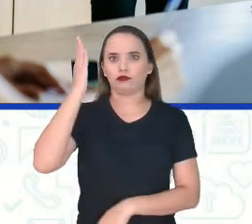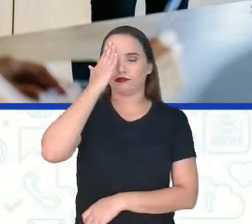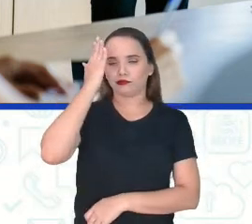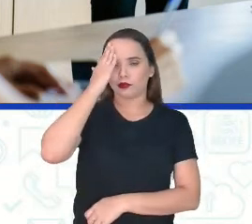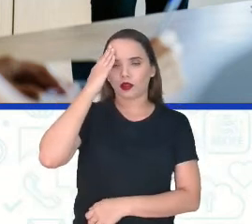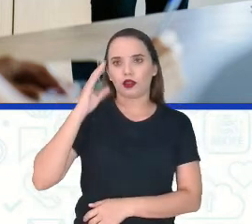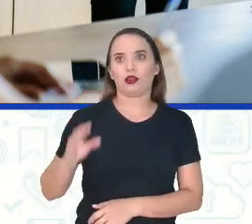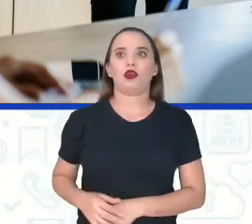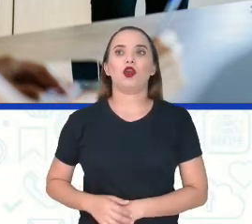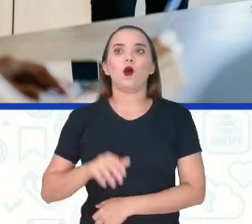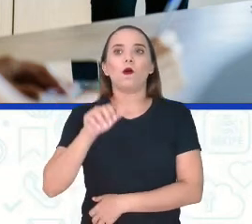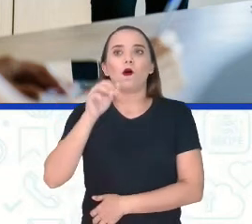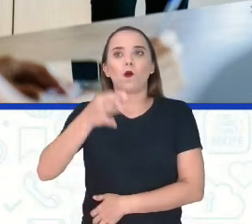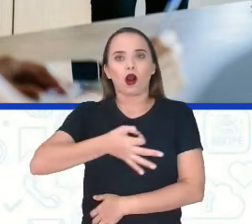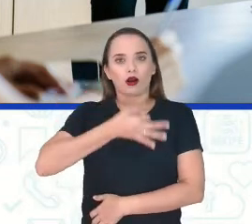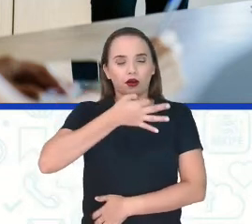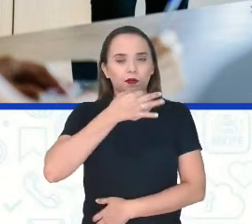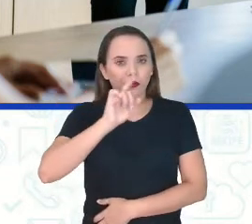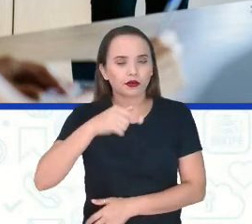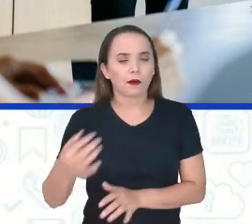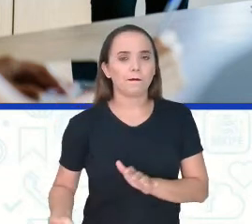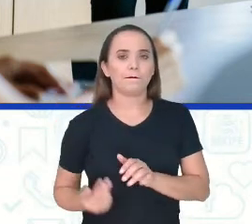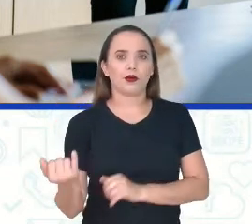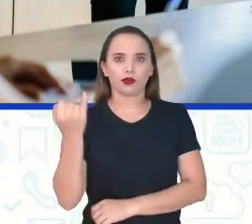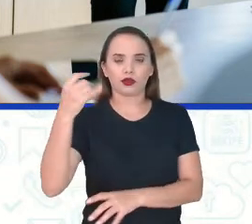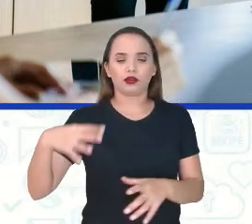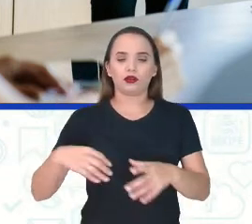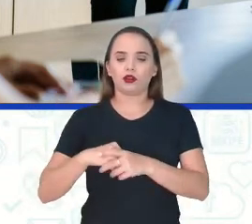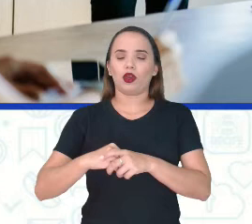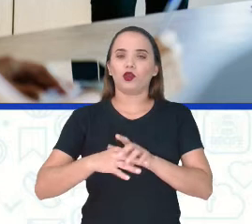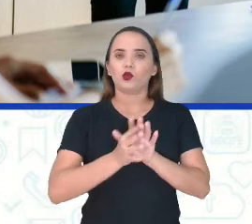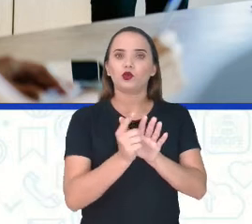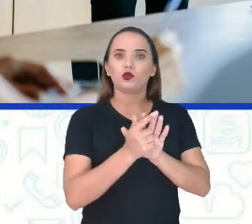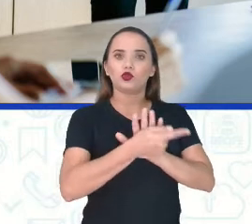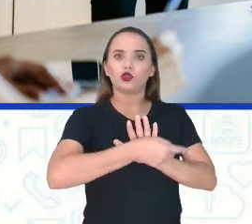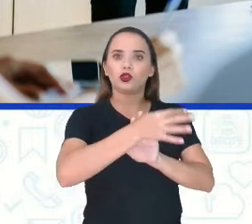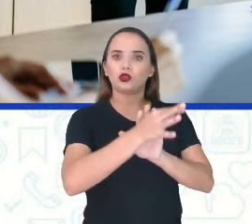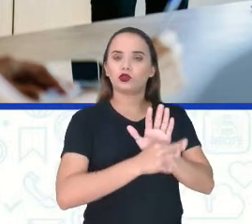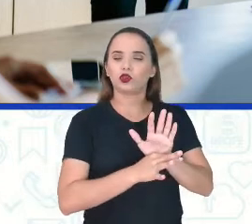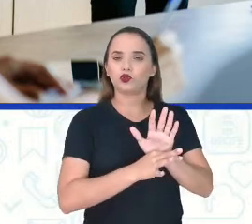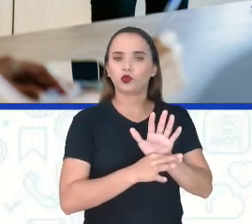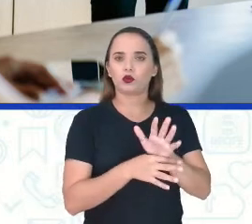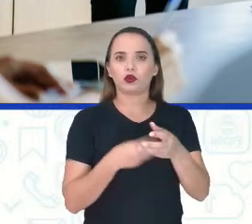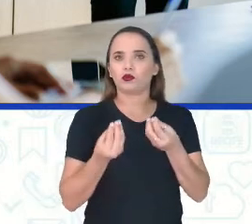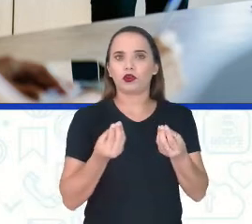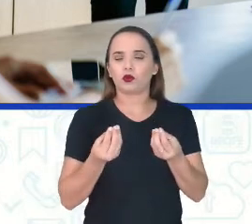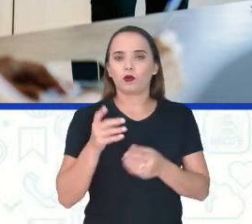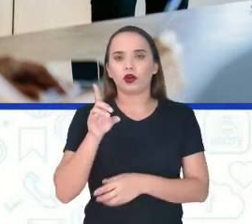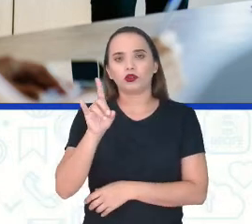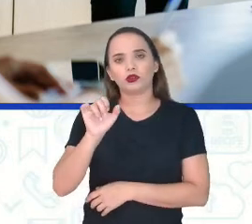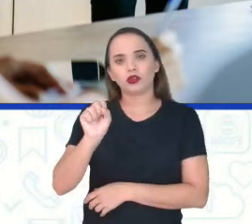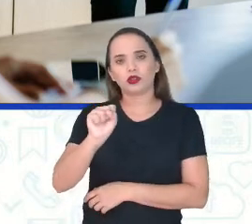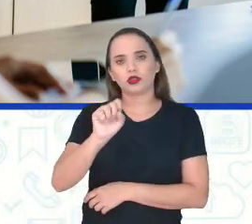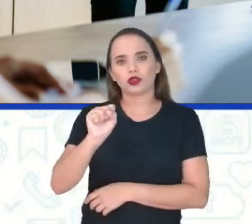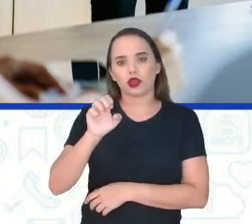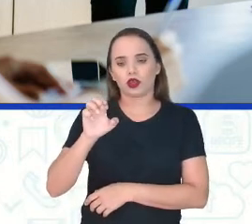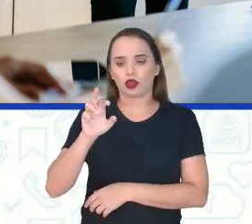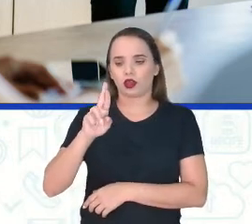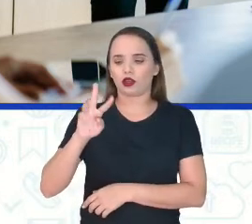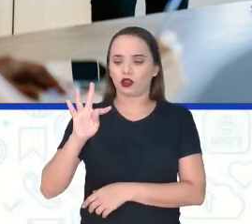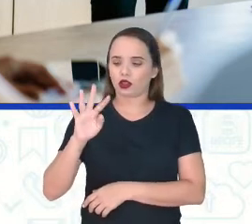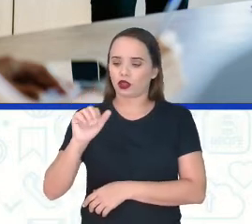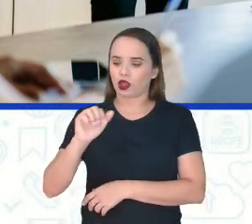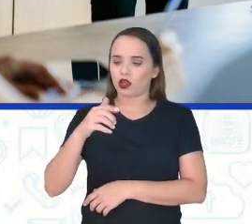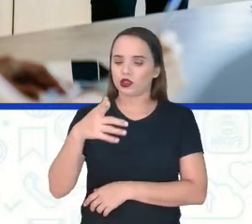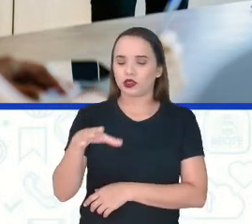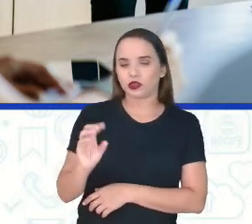essencial em determinados gêneros textuais, né? Por exemplo, como as dissertações dos vestibulares,